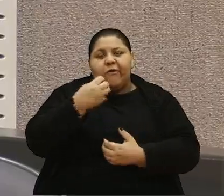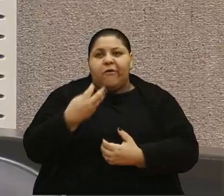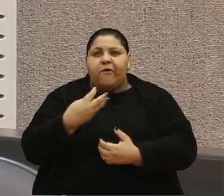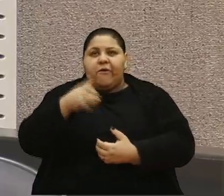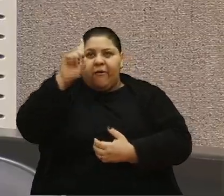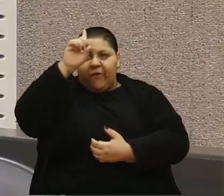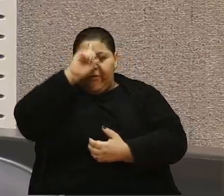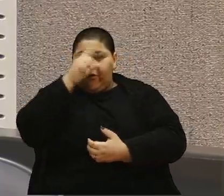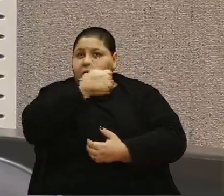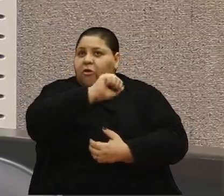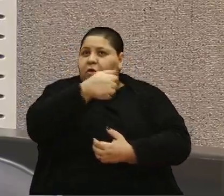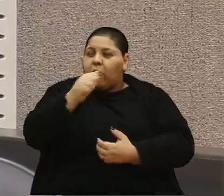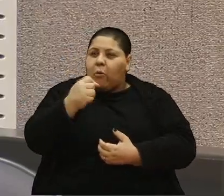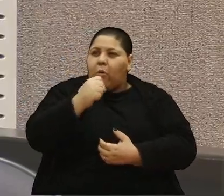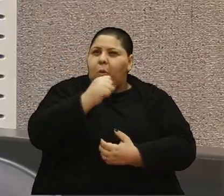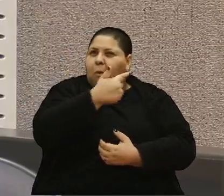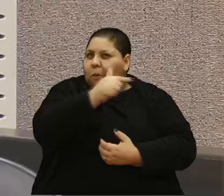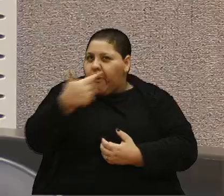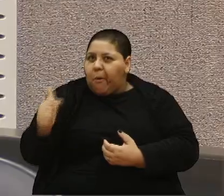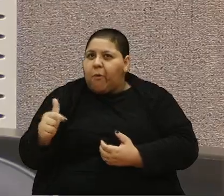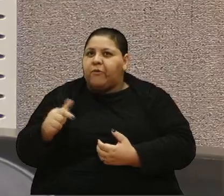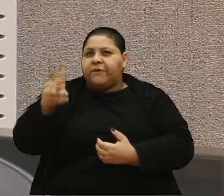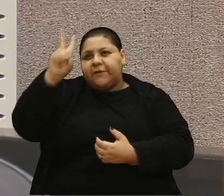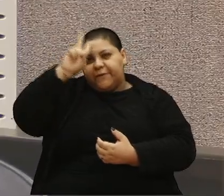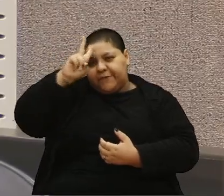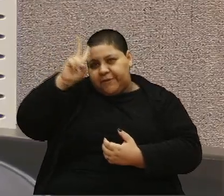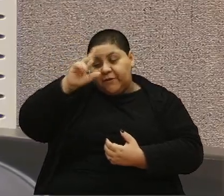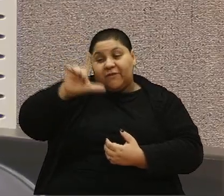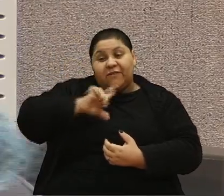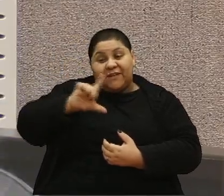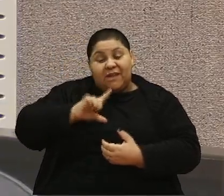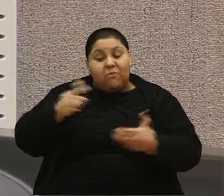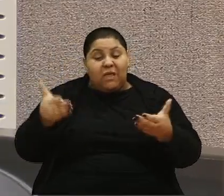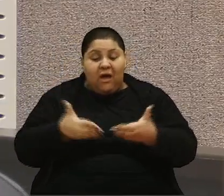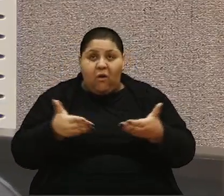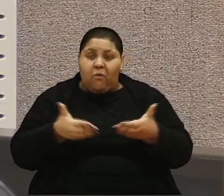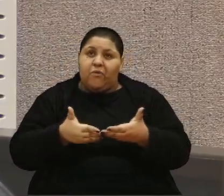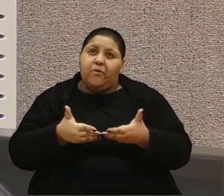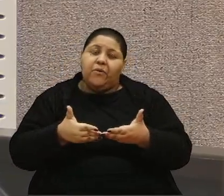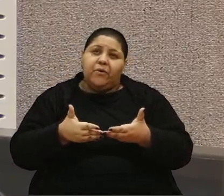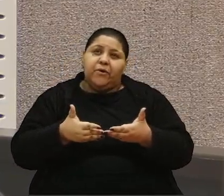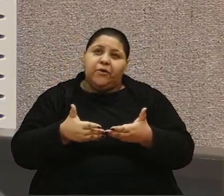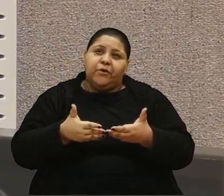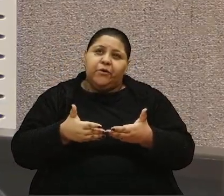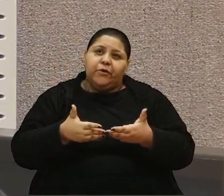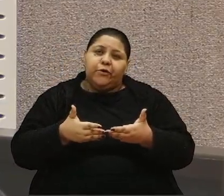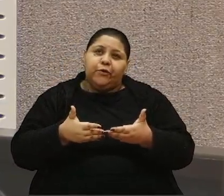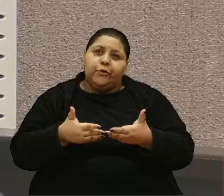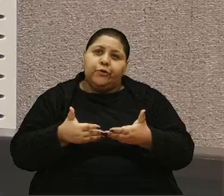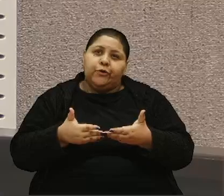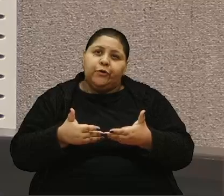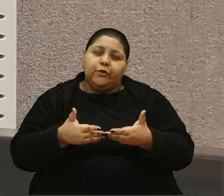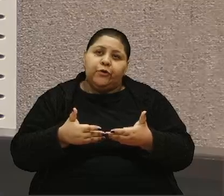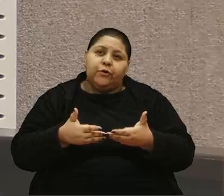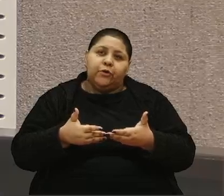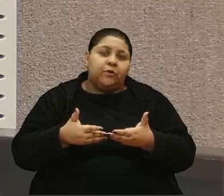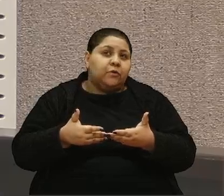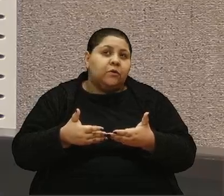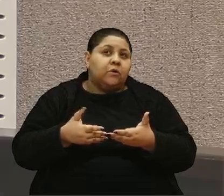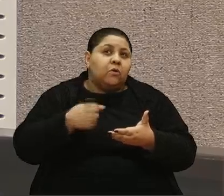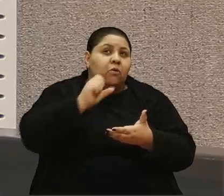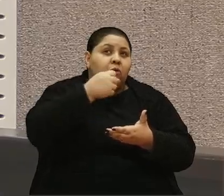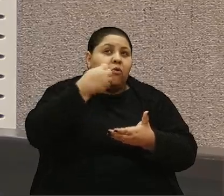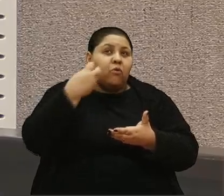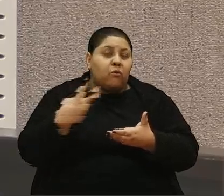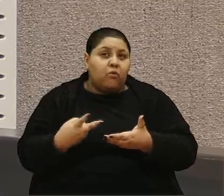fundamental, outras dezenas de ensino médio. E aí nós temos agora 8 de ensino fundamental.